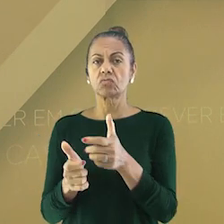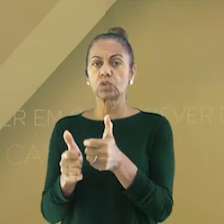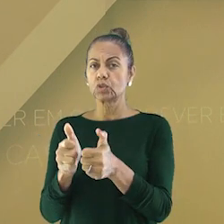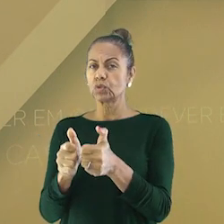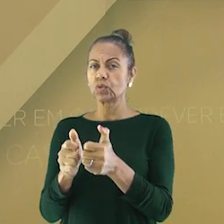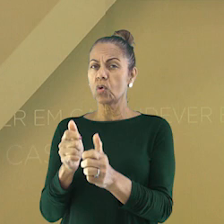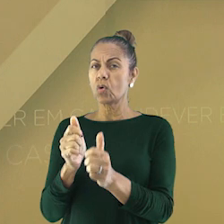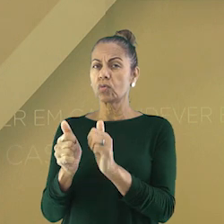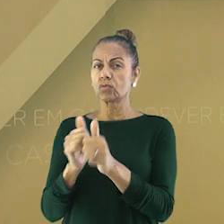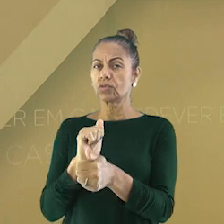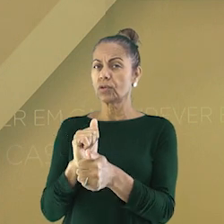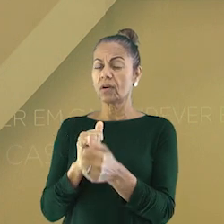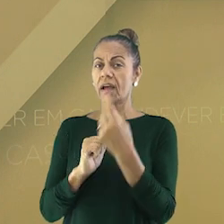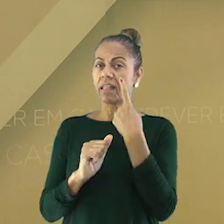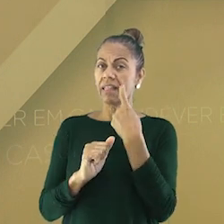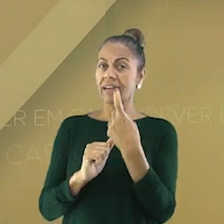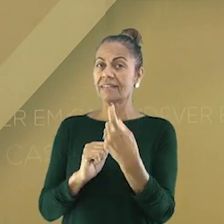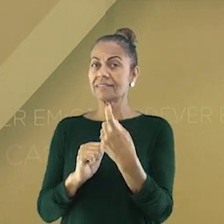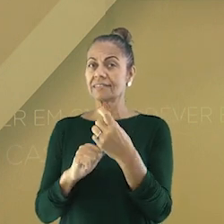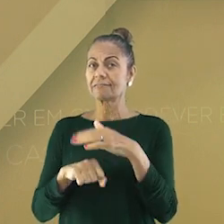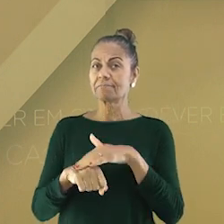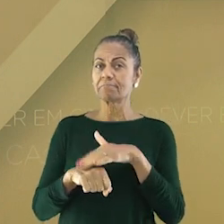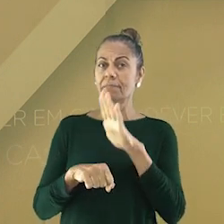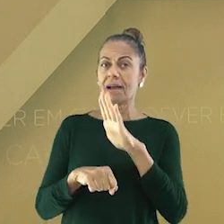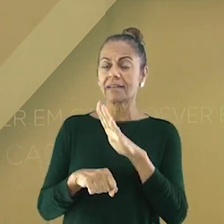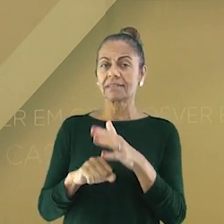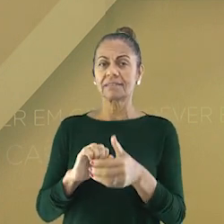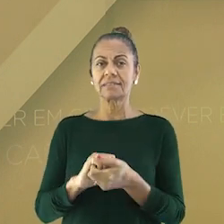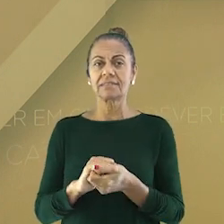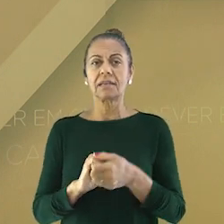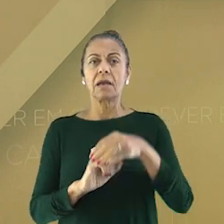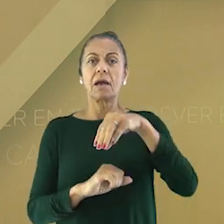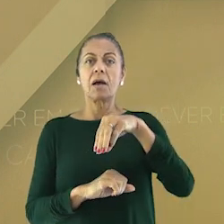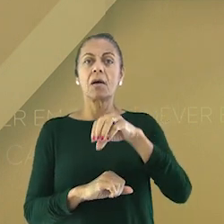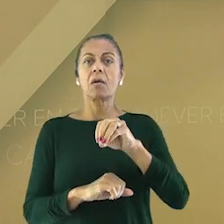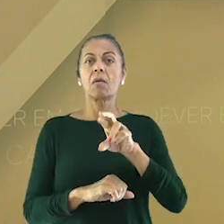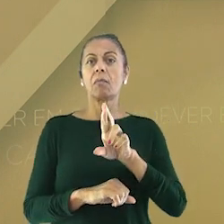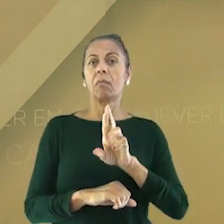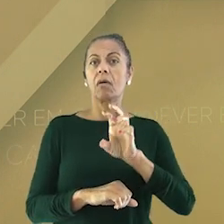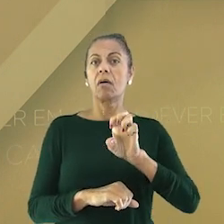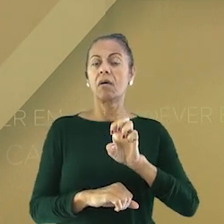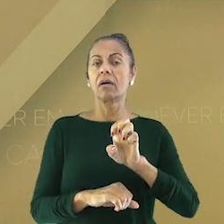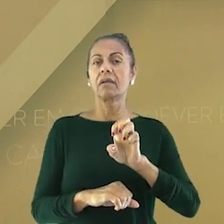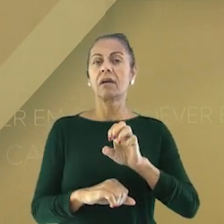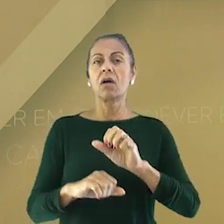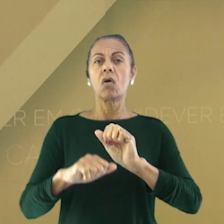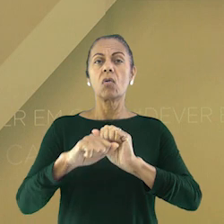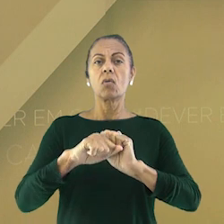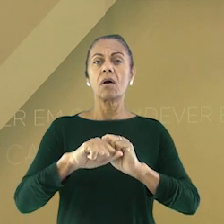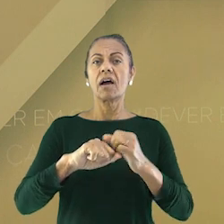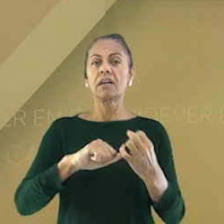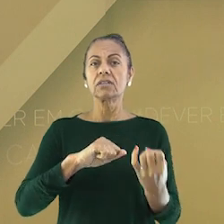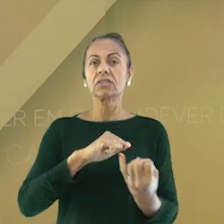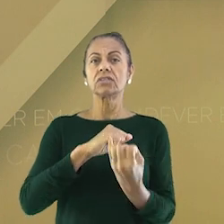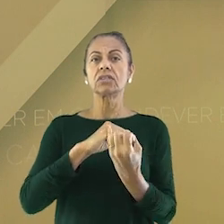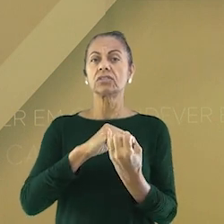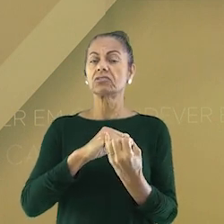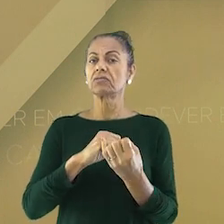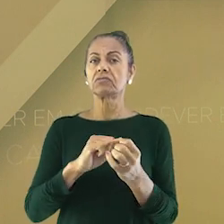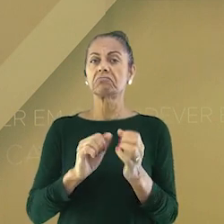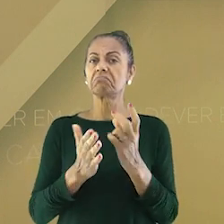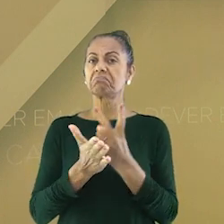aquele. Notem que quando se usa o more, o adjetivo permanece intacto. Outro exemplo